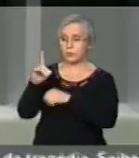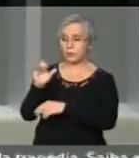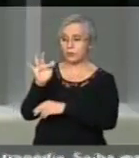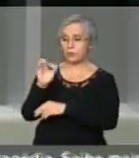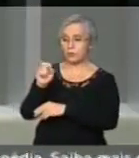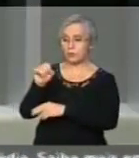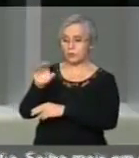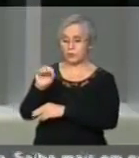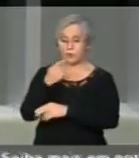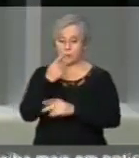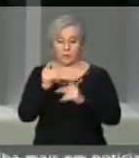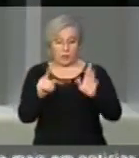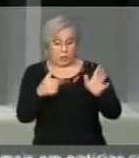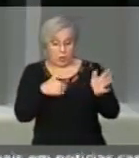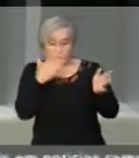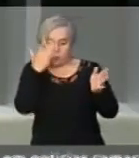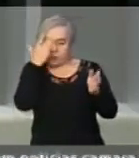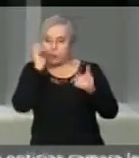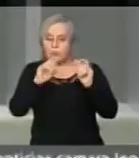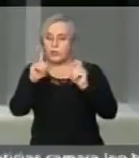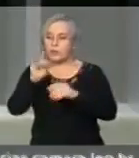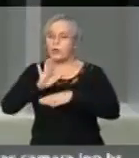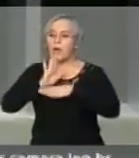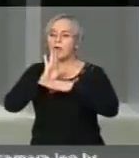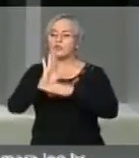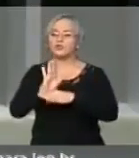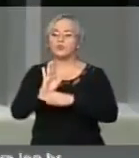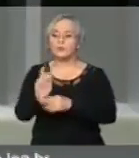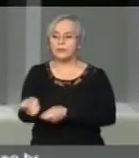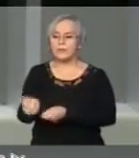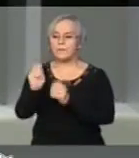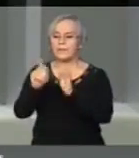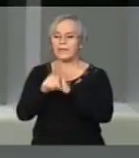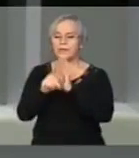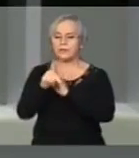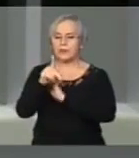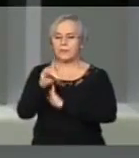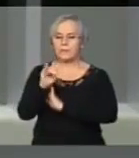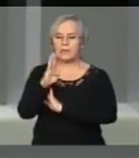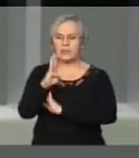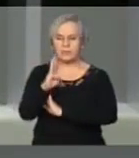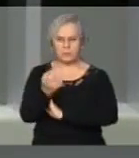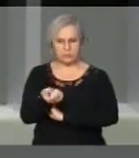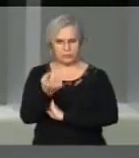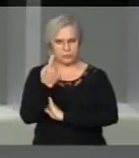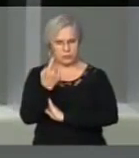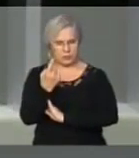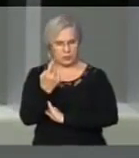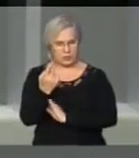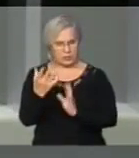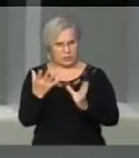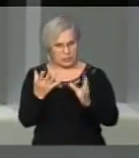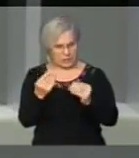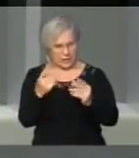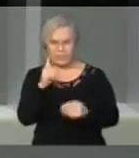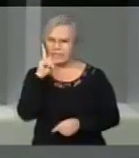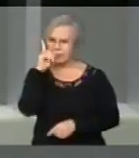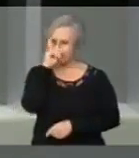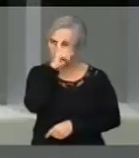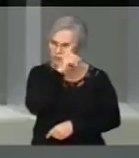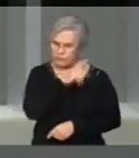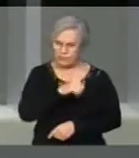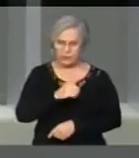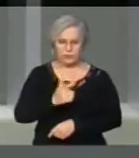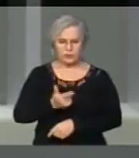exatamente qual é a contribuição da pesca para o PIB. Será que é tão difícil, já existindo há tanto tempo